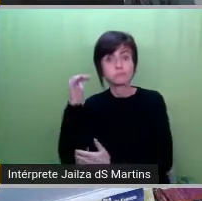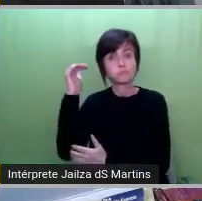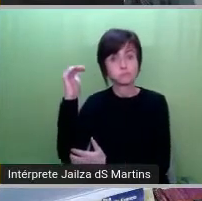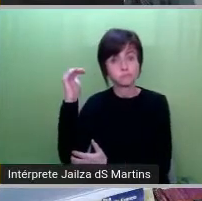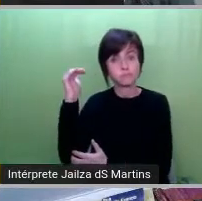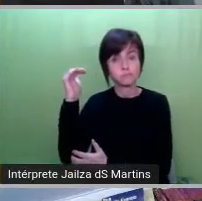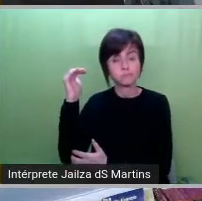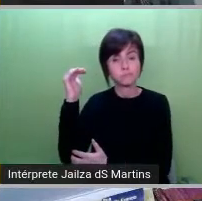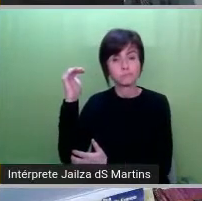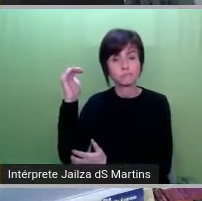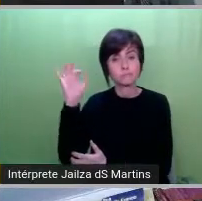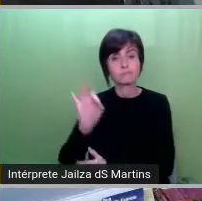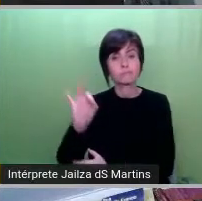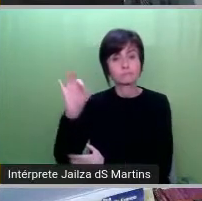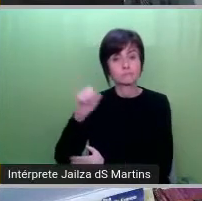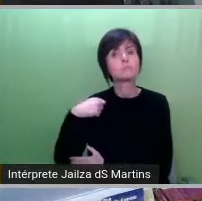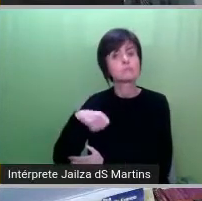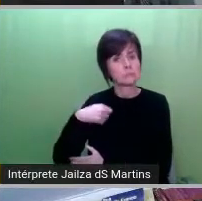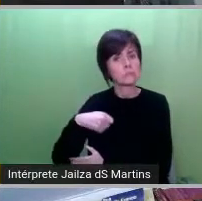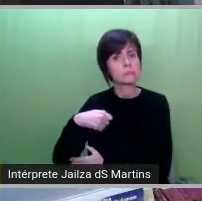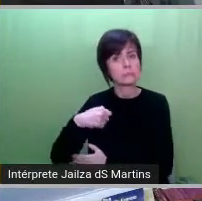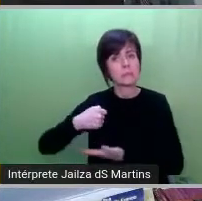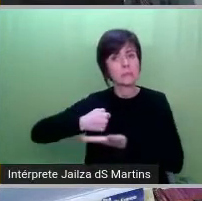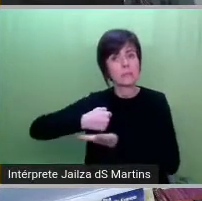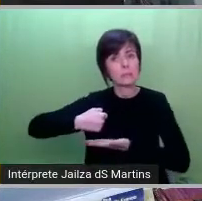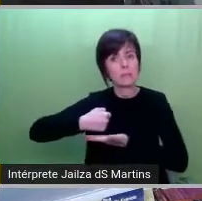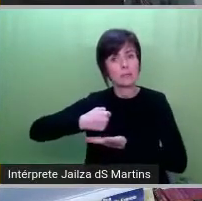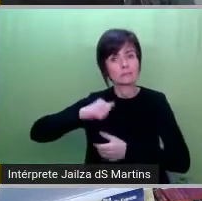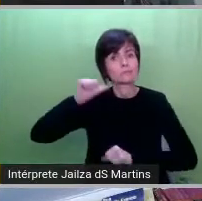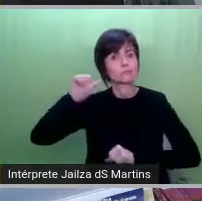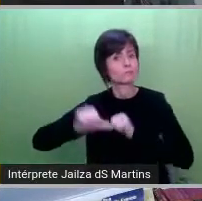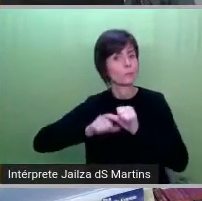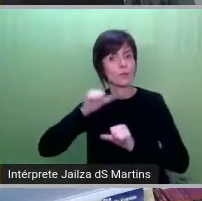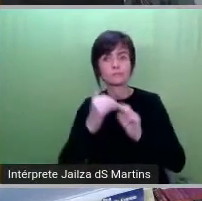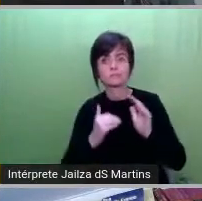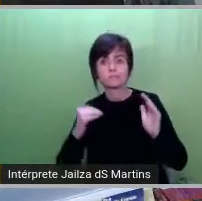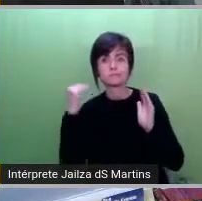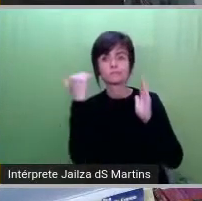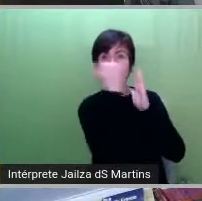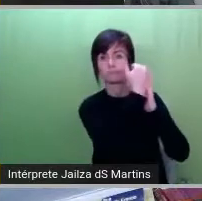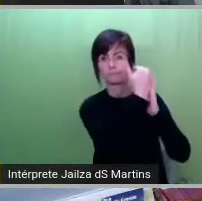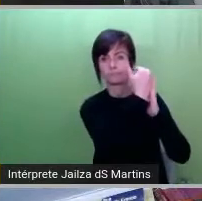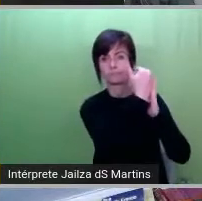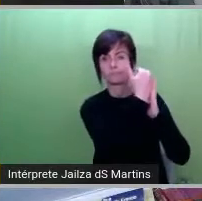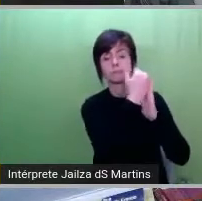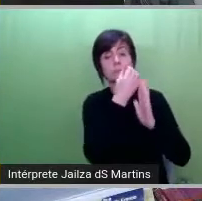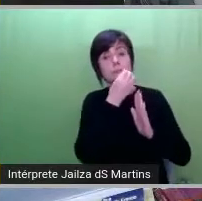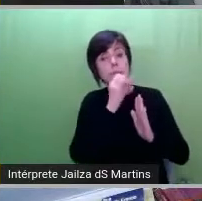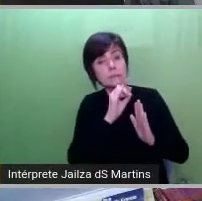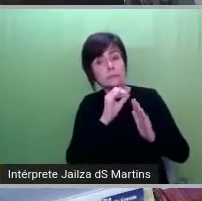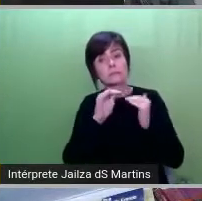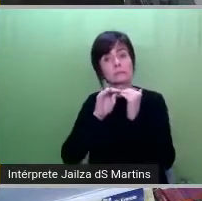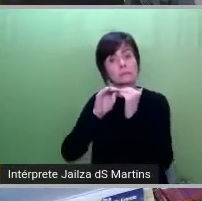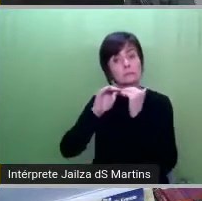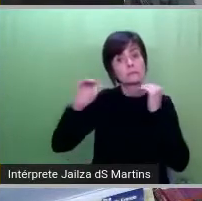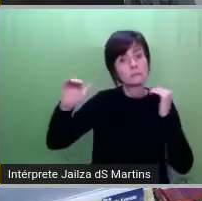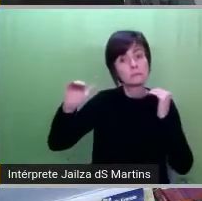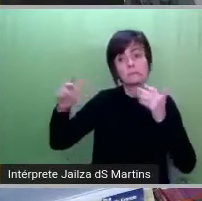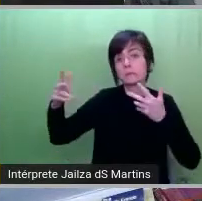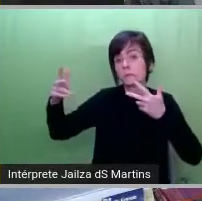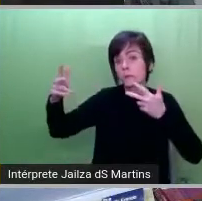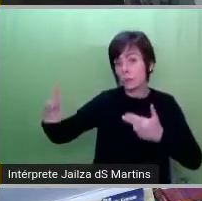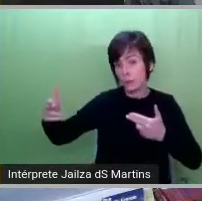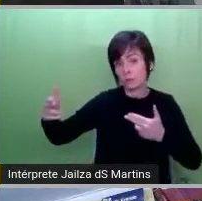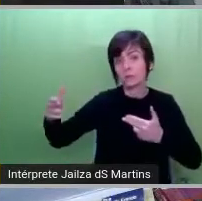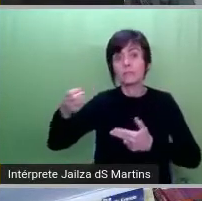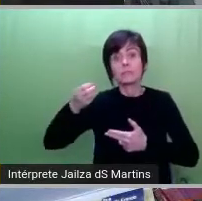a taxa básica tem que ser aumentada. Se ela vai se manter constante, a taxa pode ser mantida constante, e se